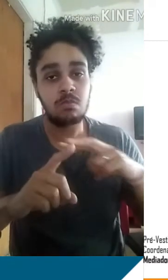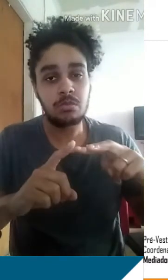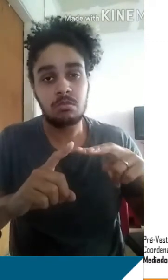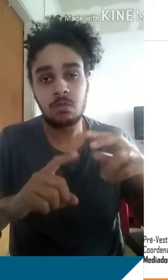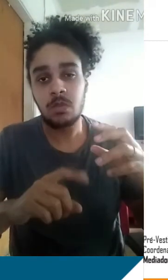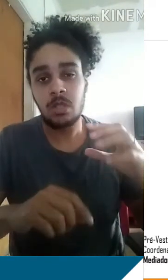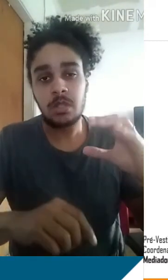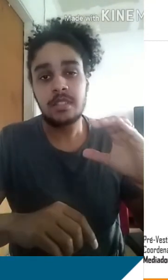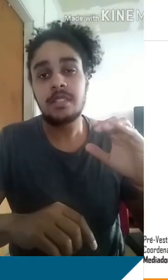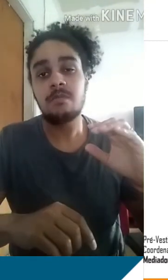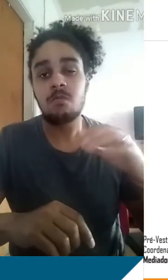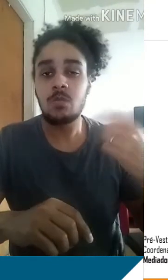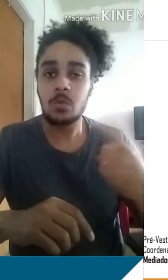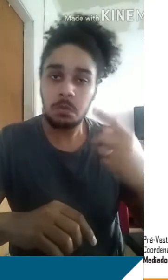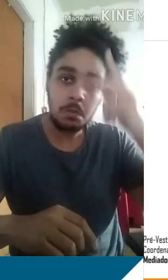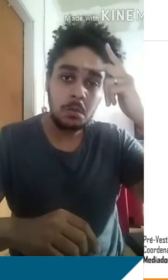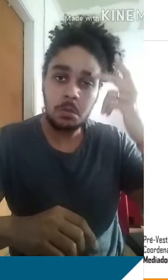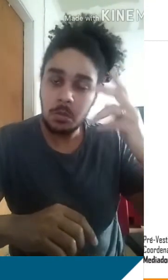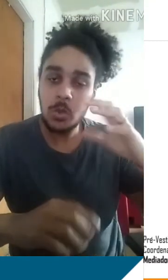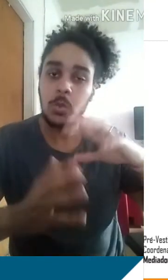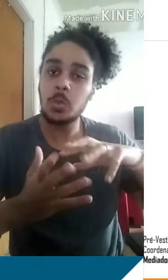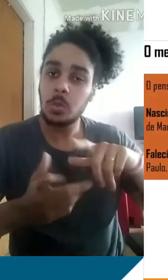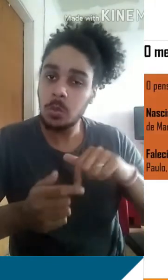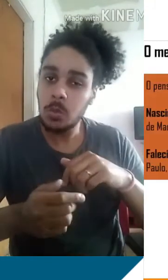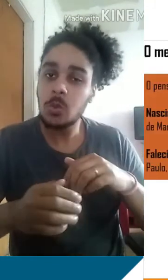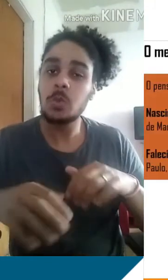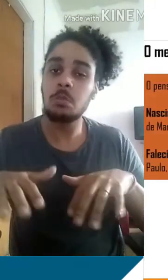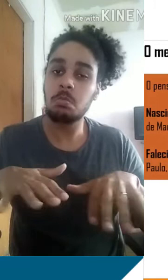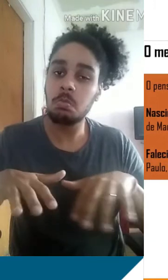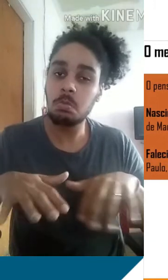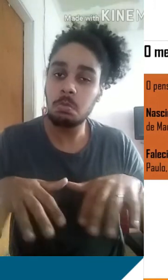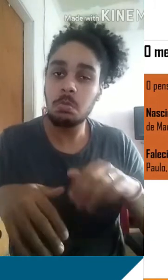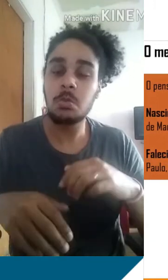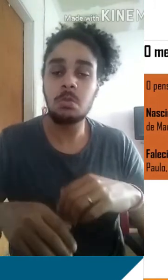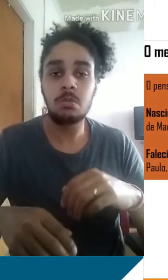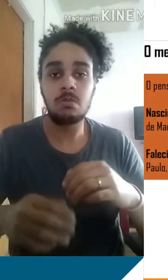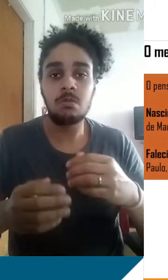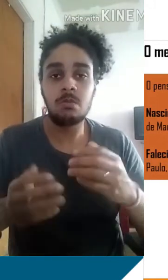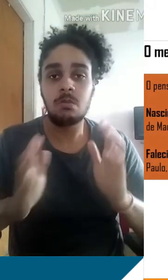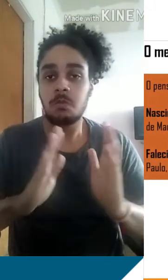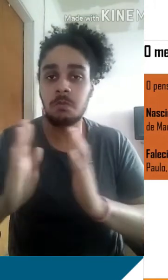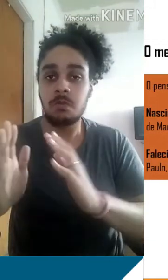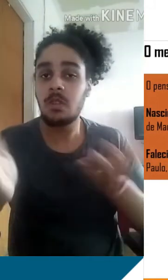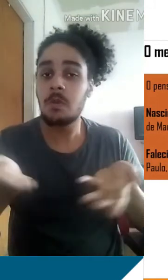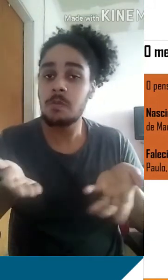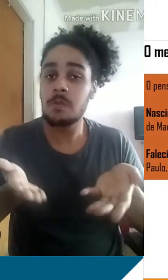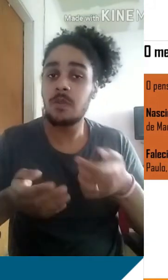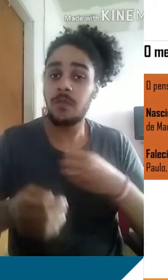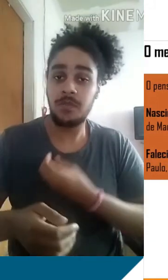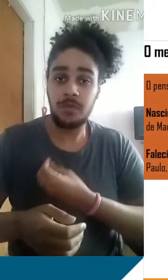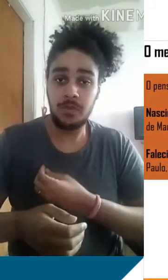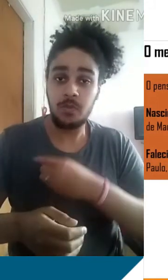período atual e vive e convive com essas prerrogativas. Primeiro, a gente trouxe a discussão sobre meio